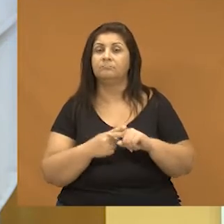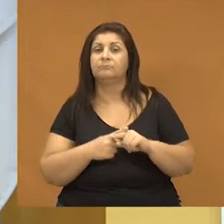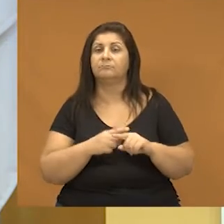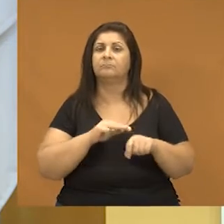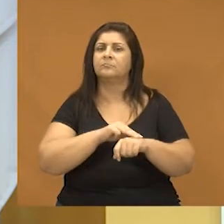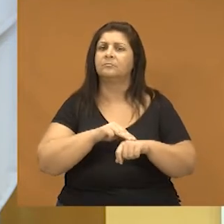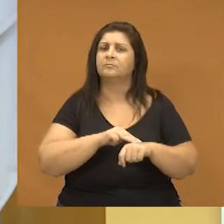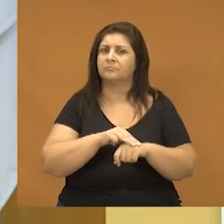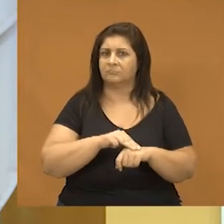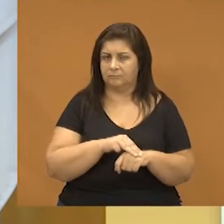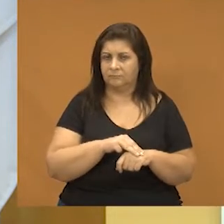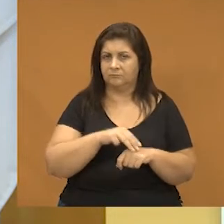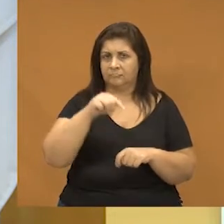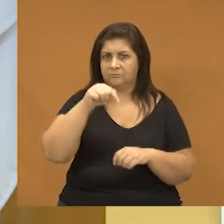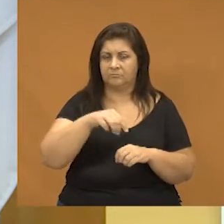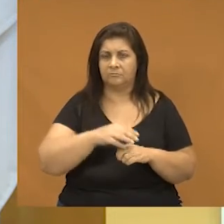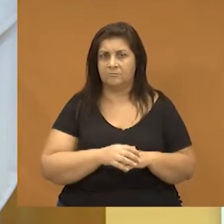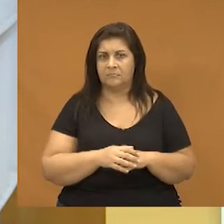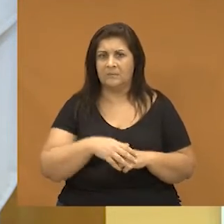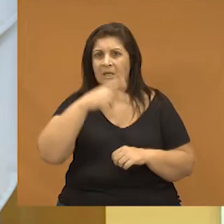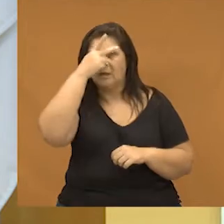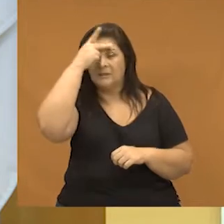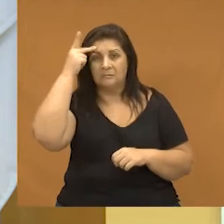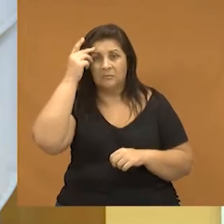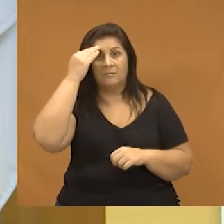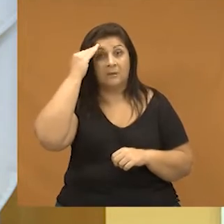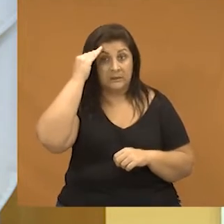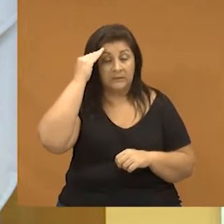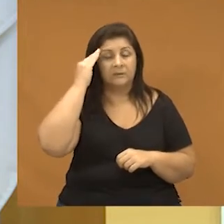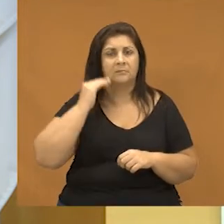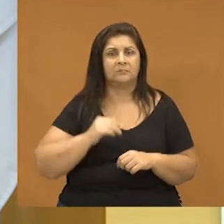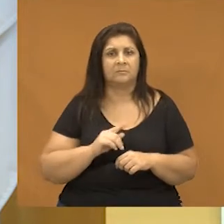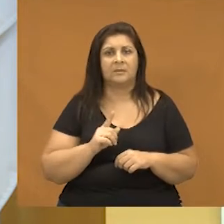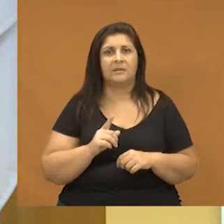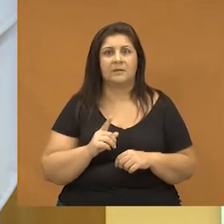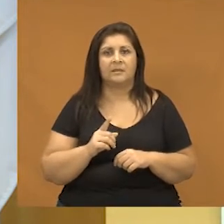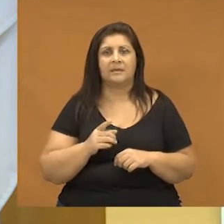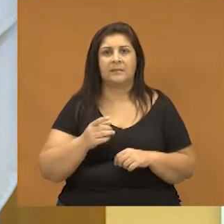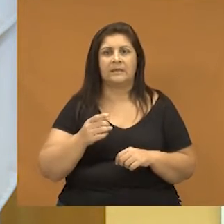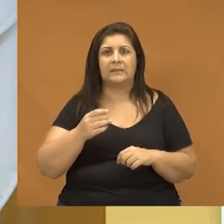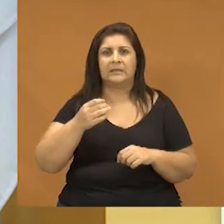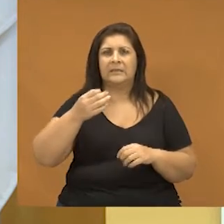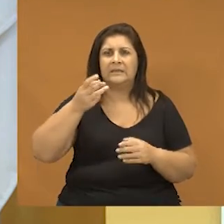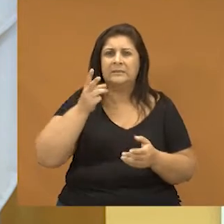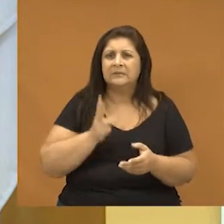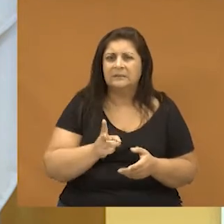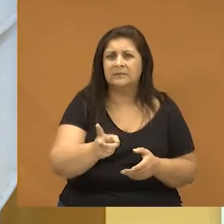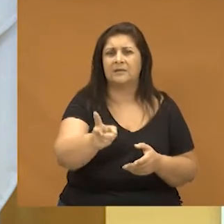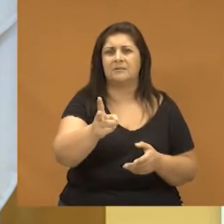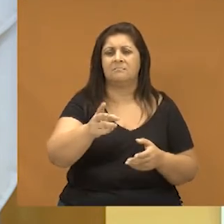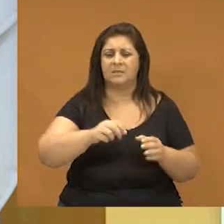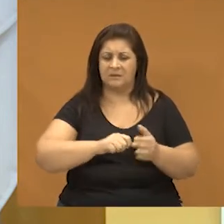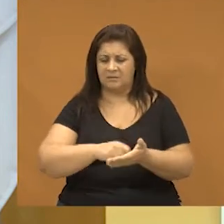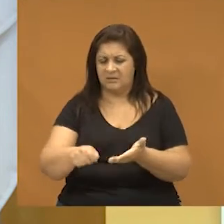discussão, ela passando por aqui, as pessoas vão compreender que nem sempre a solução que é colocada no papel, às vezes até aprovada